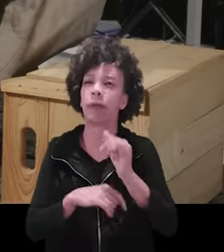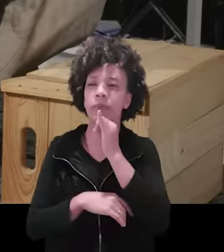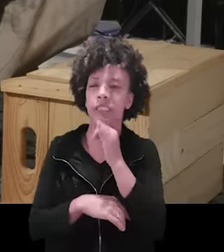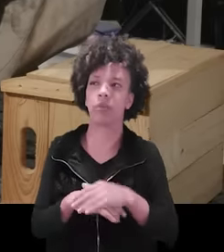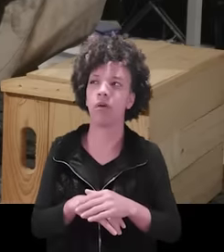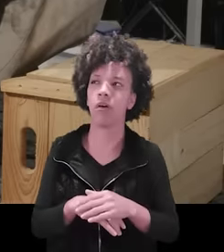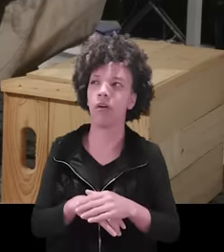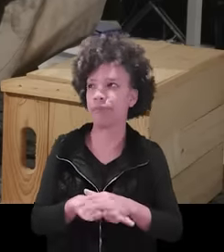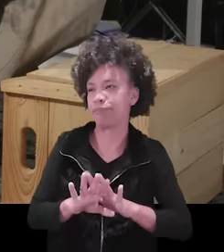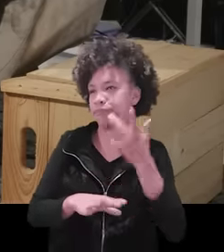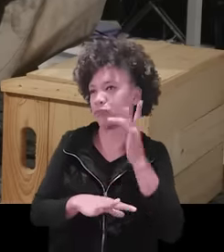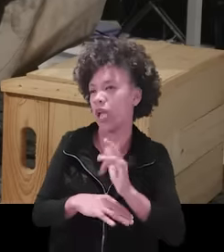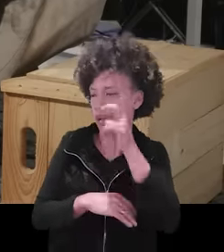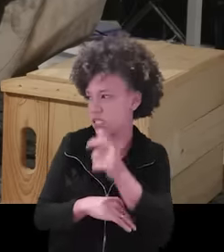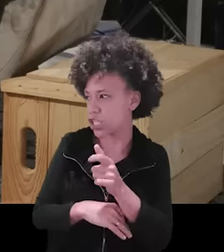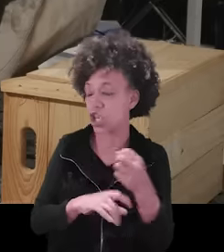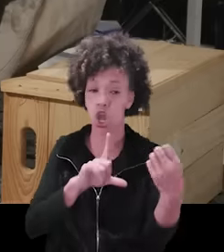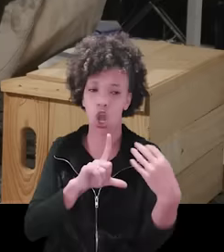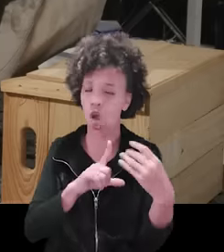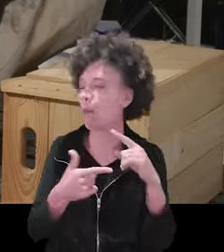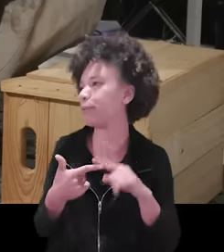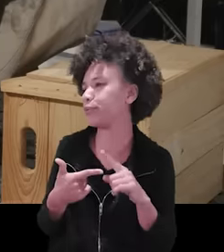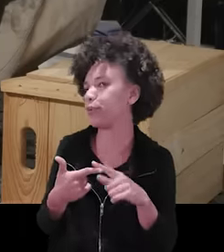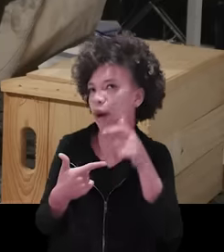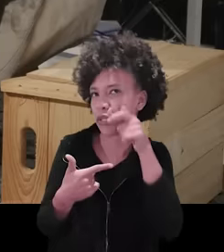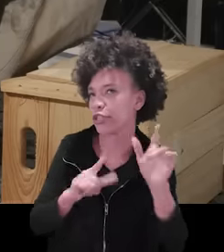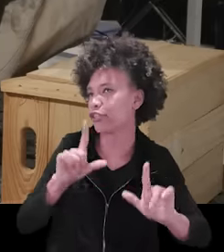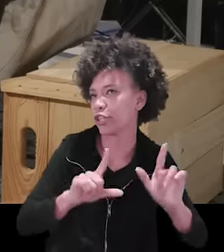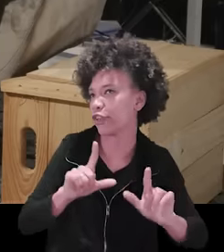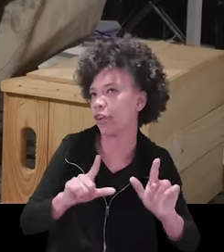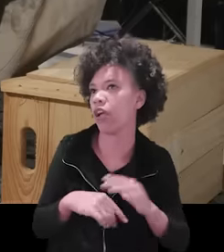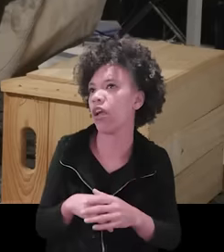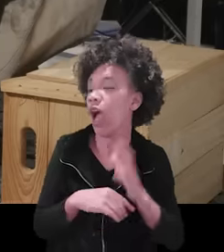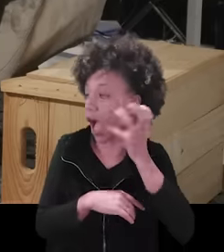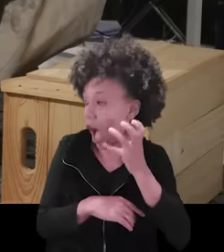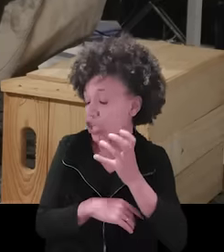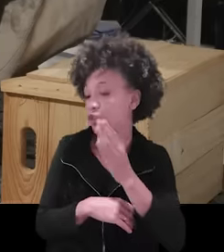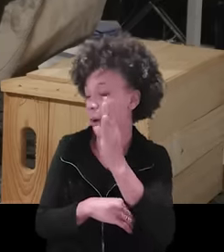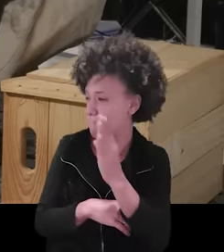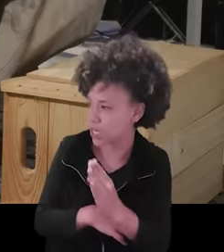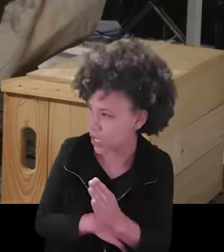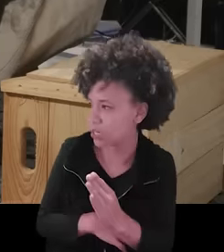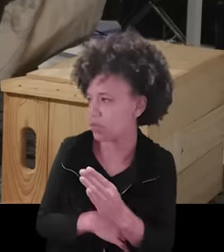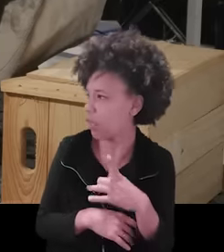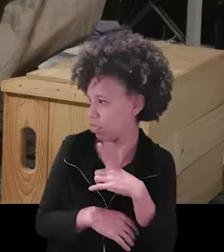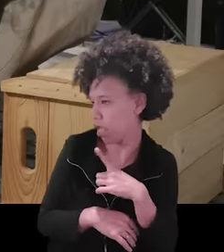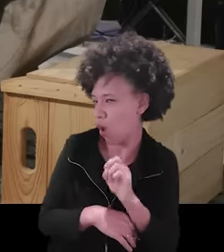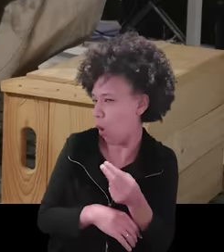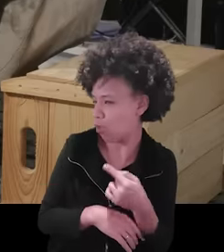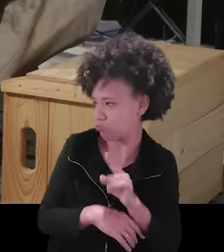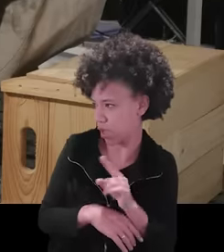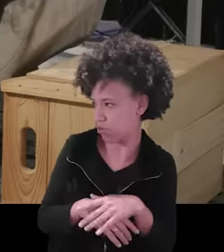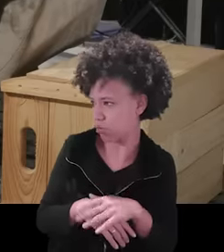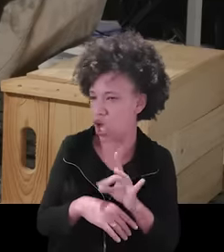quero dizer o cara que tá lá cancelar ele Assis e ele assistir a ele fica ouvindo a rádio Brasília rádio